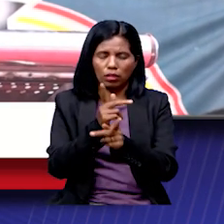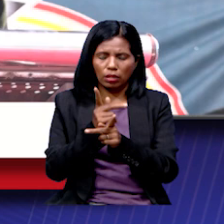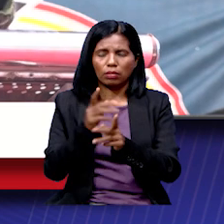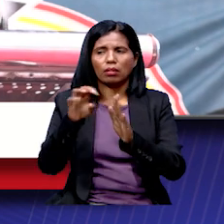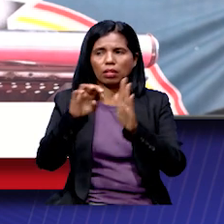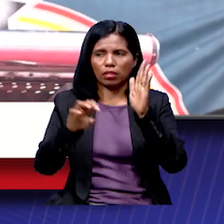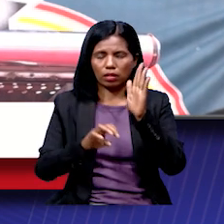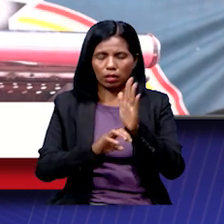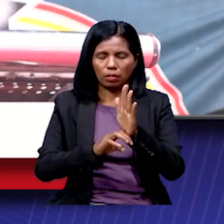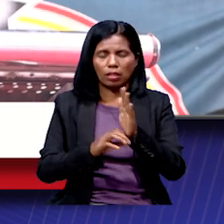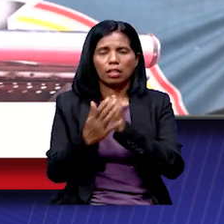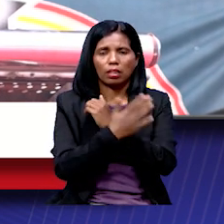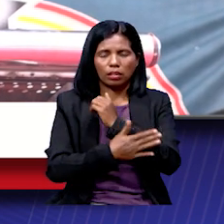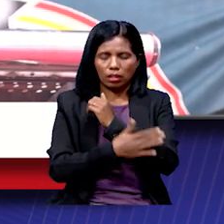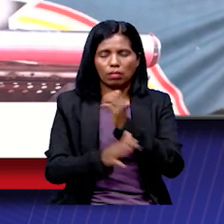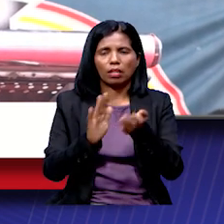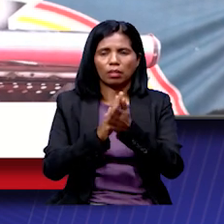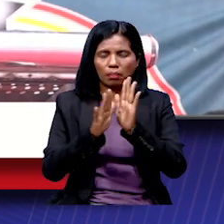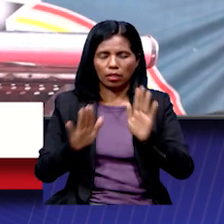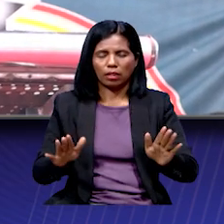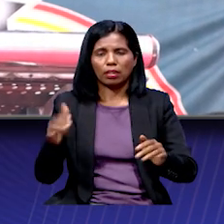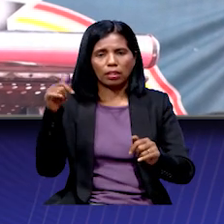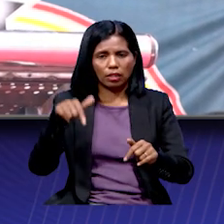Akmate e a Rai Timor.